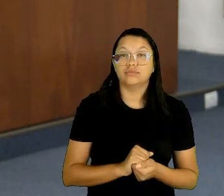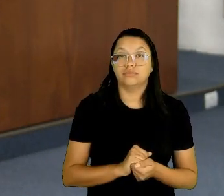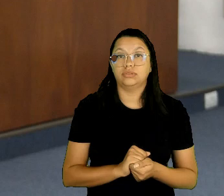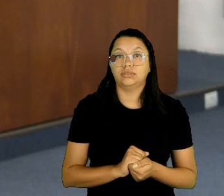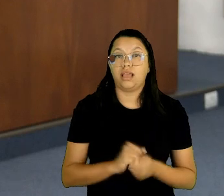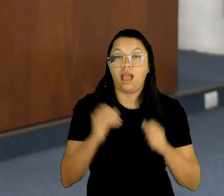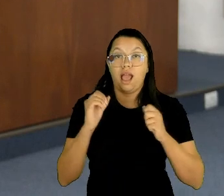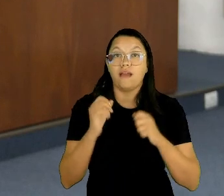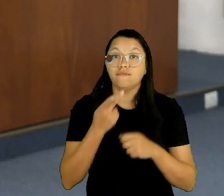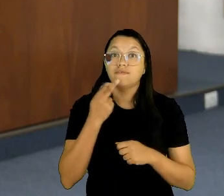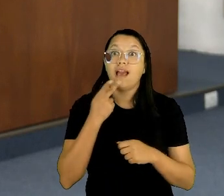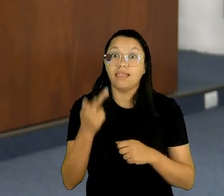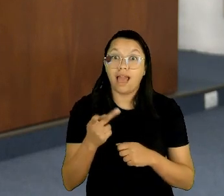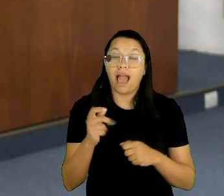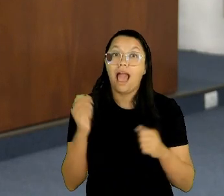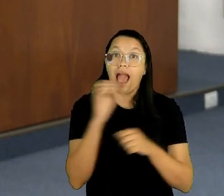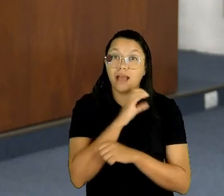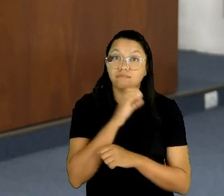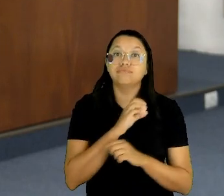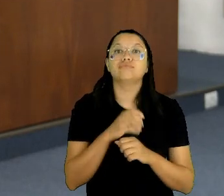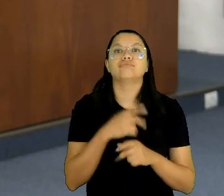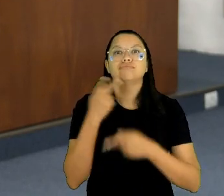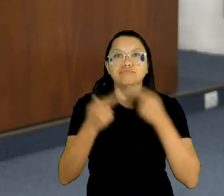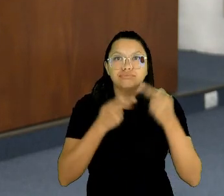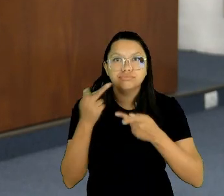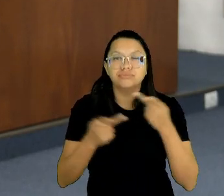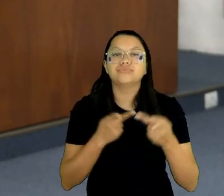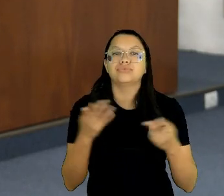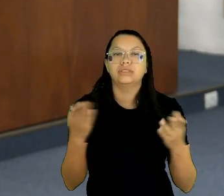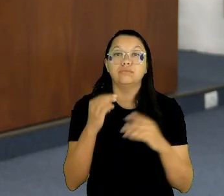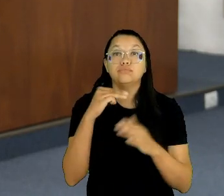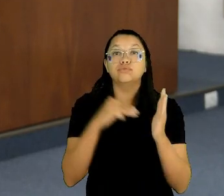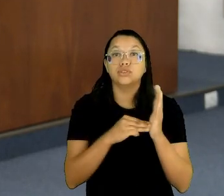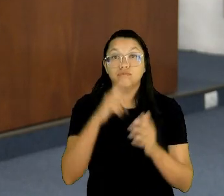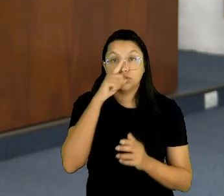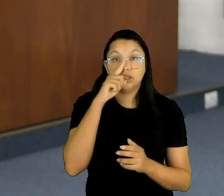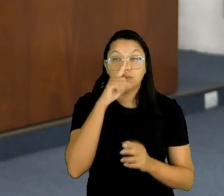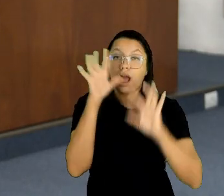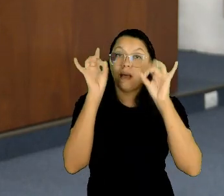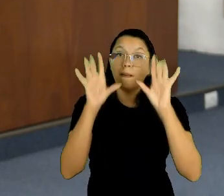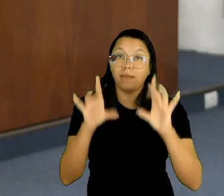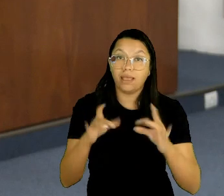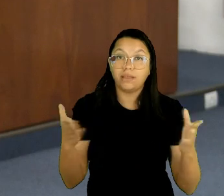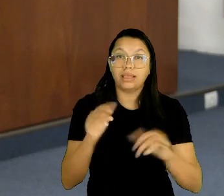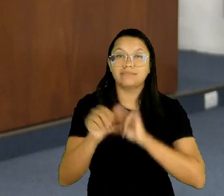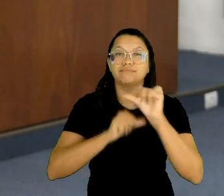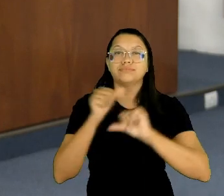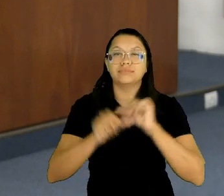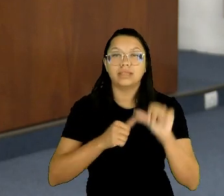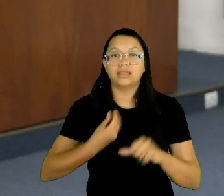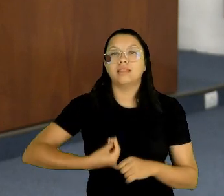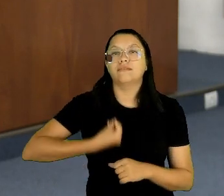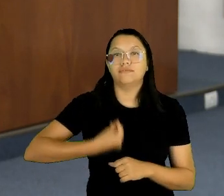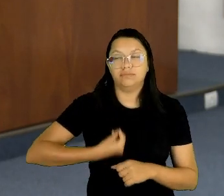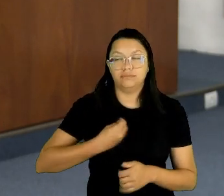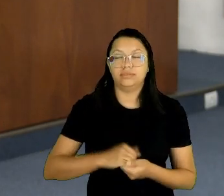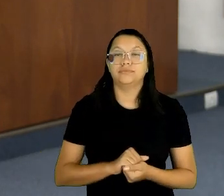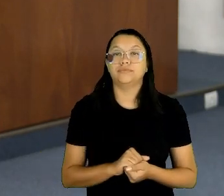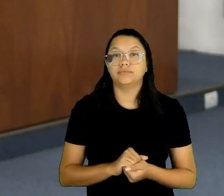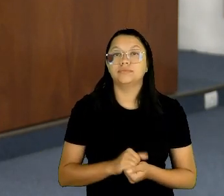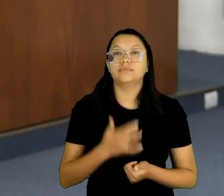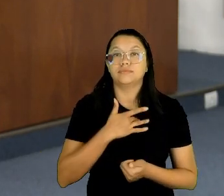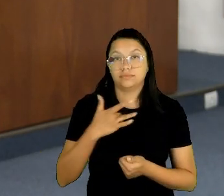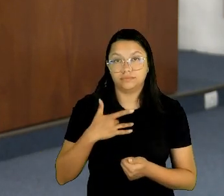se a gente abordar e agir nesses fatores de risco, em especial aqui com essa mudança do